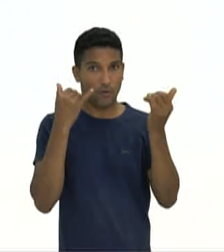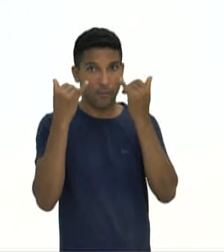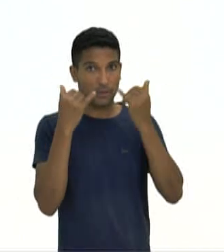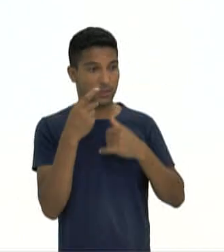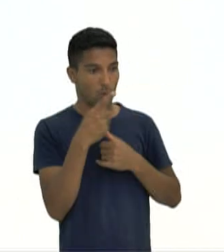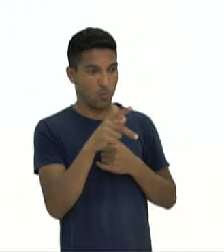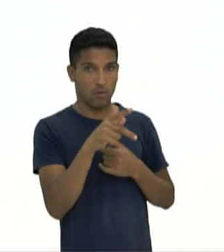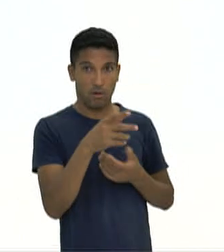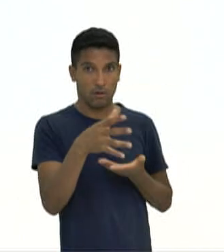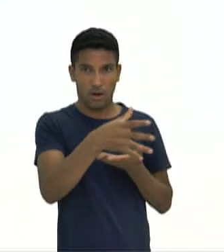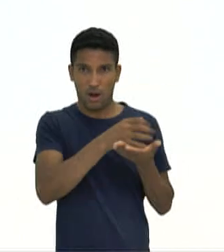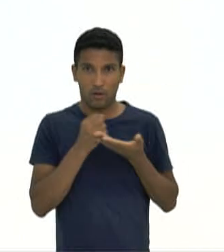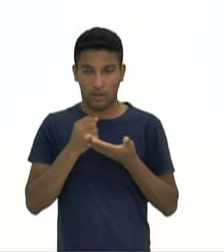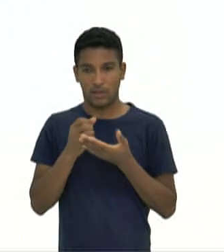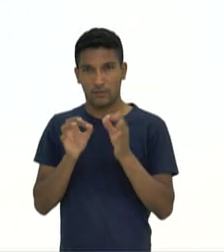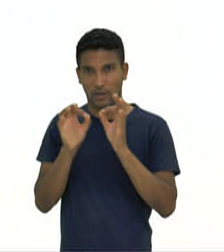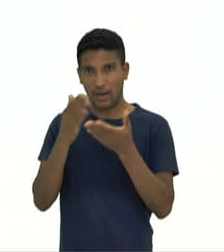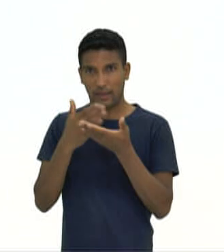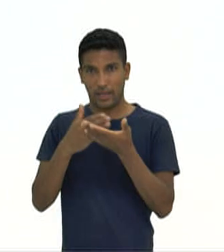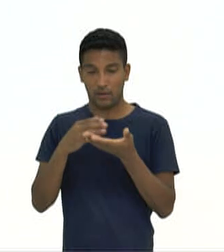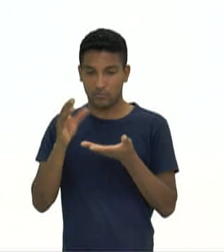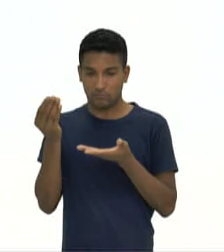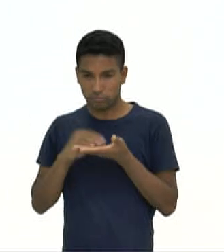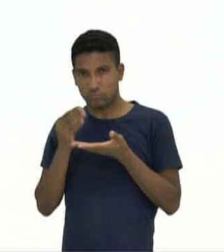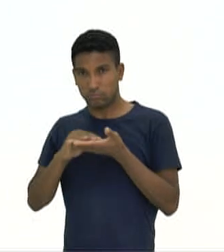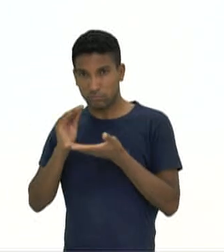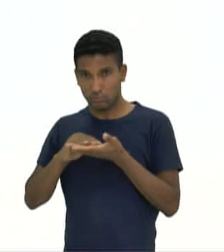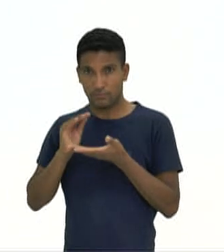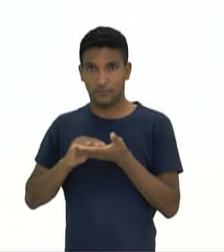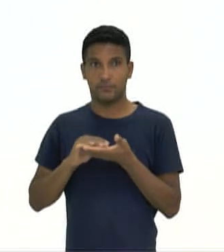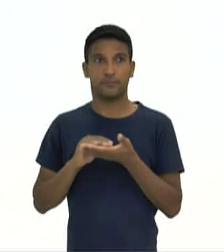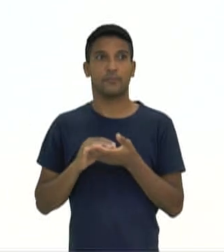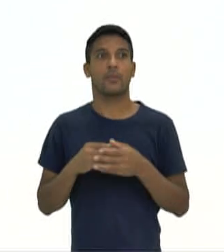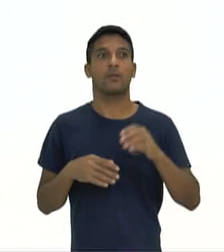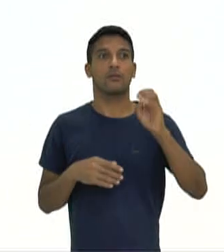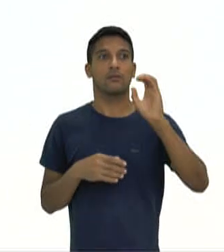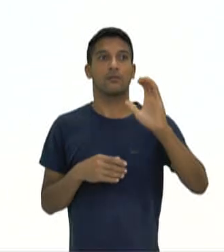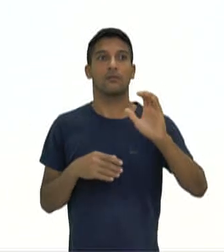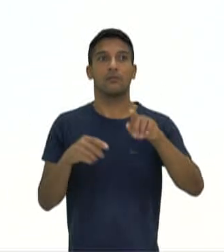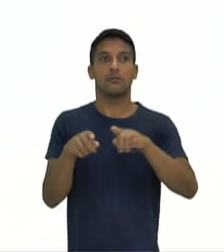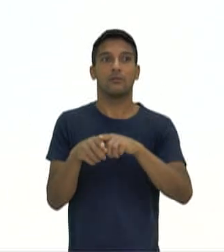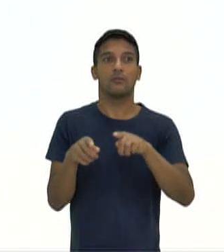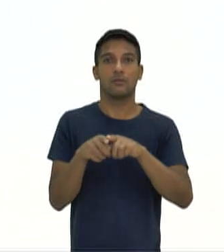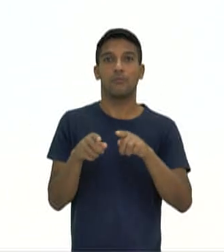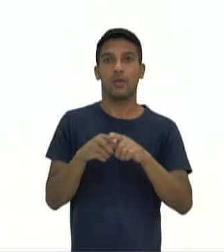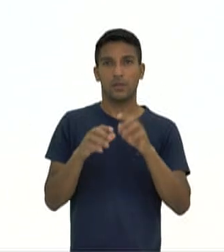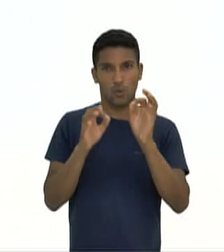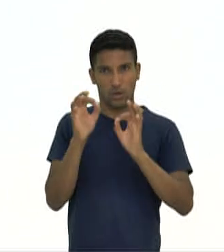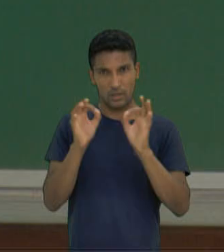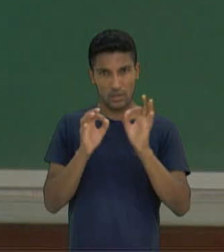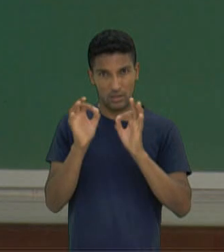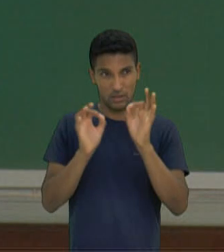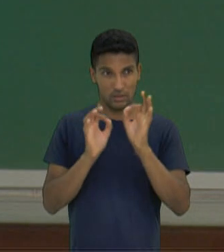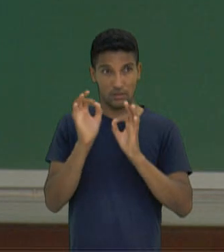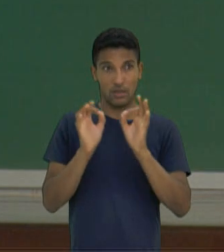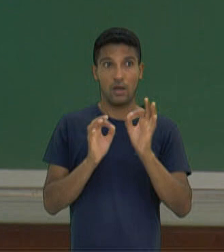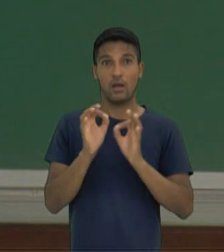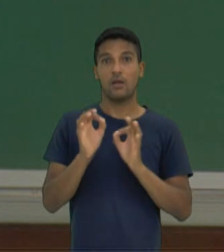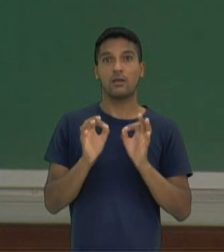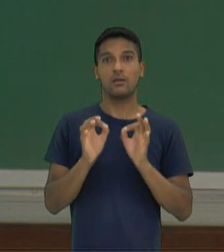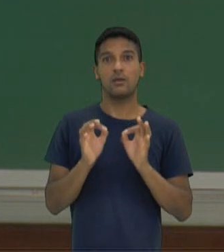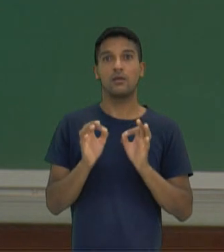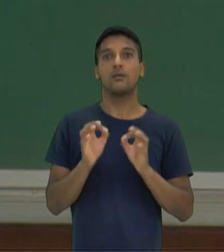um parágrafo à apresentação do seu entrevistado. Veja só, esse tempo é muito curto, você só deve anotar